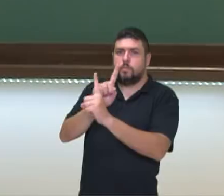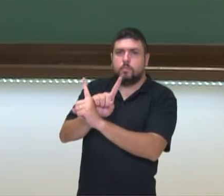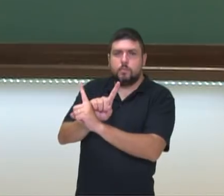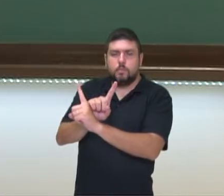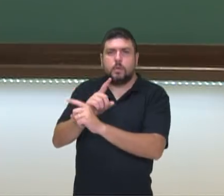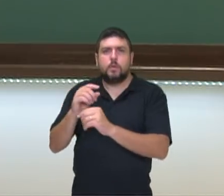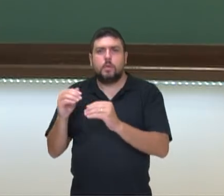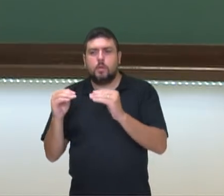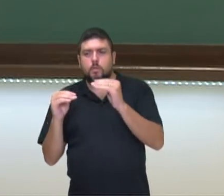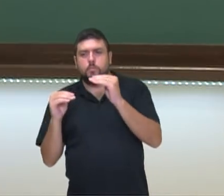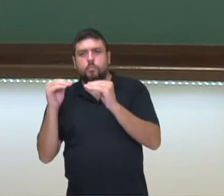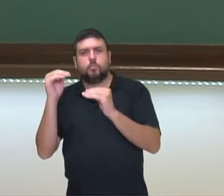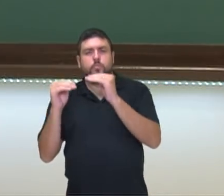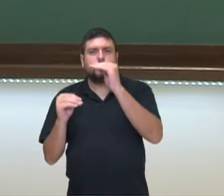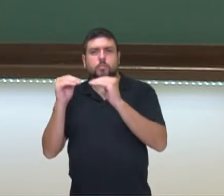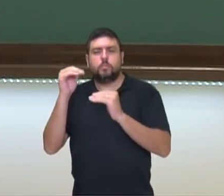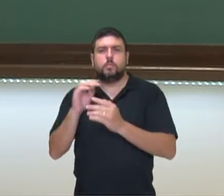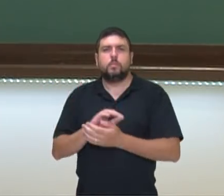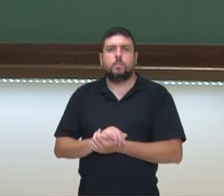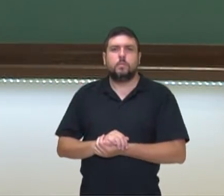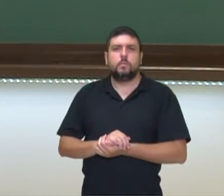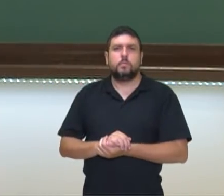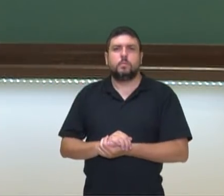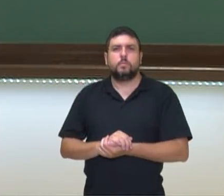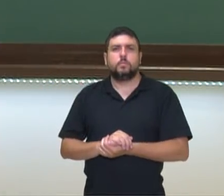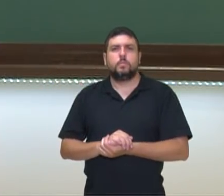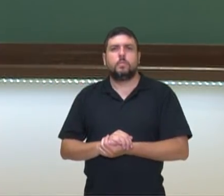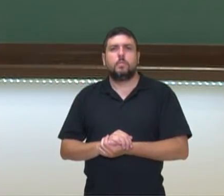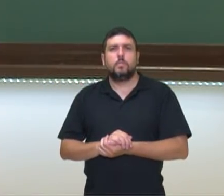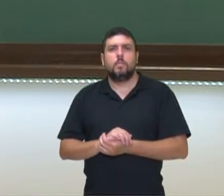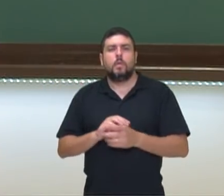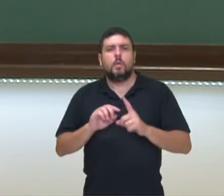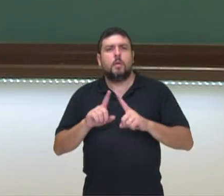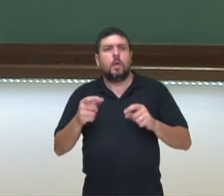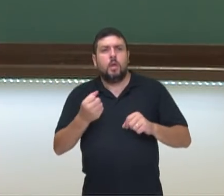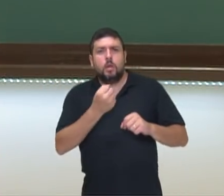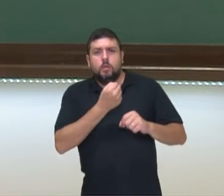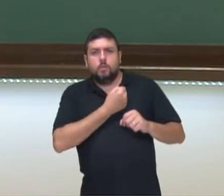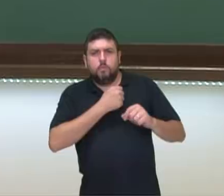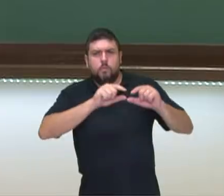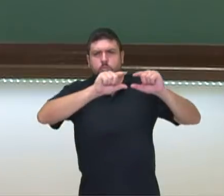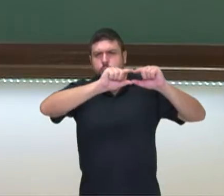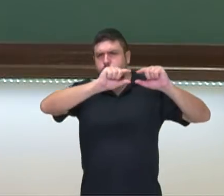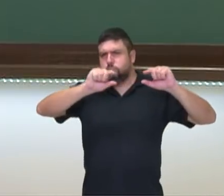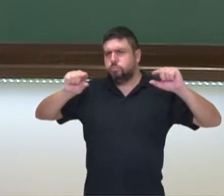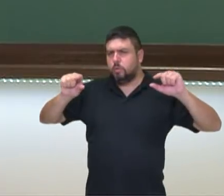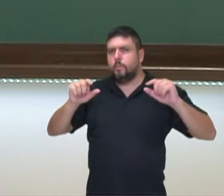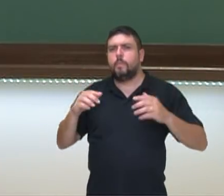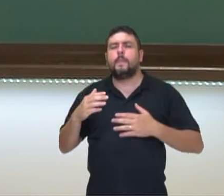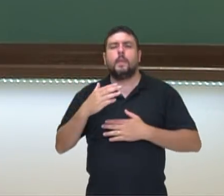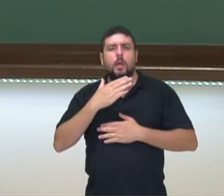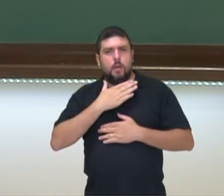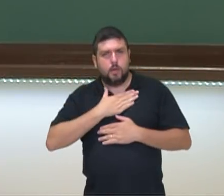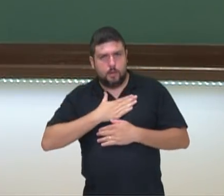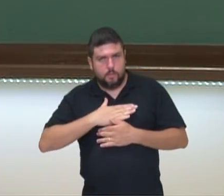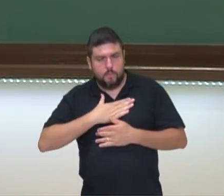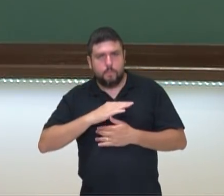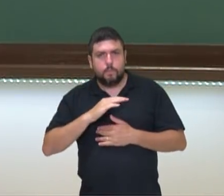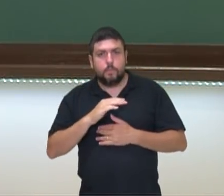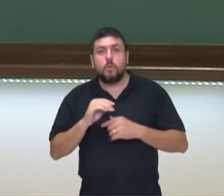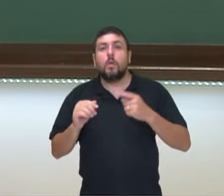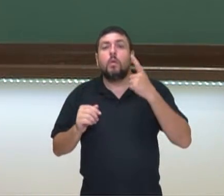e a outra parcela. Ah, mas professora, esses números estão muito grandes, então vamos fazer assim, vamos simular com um número